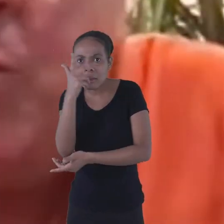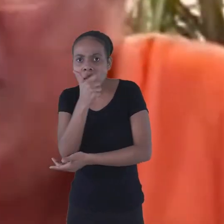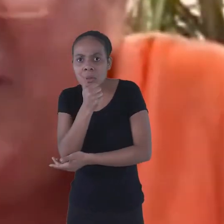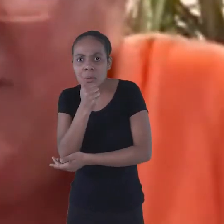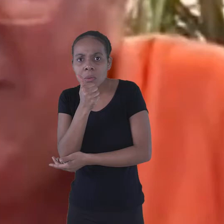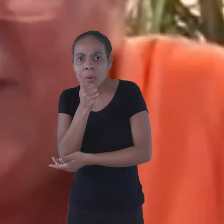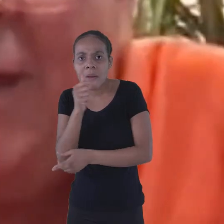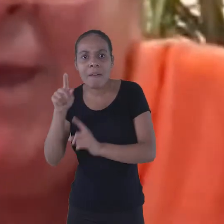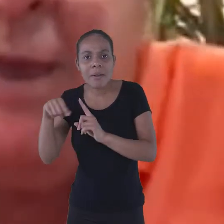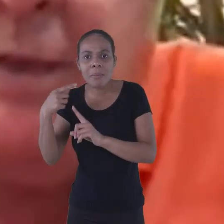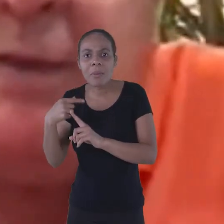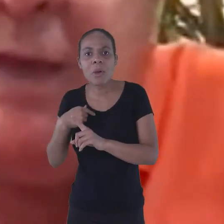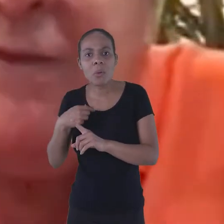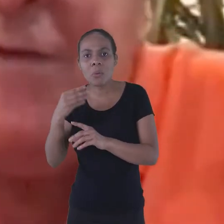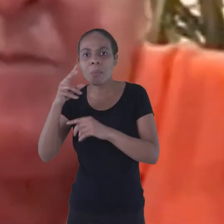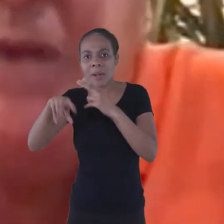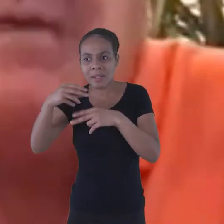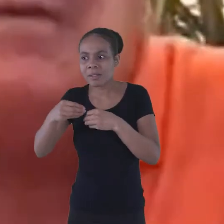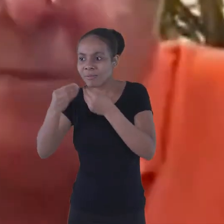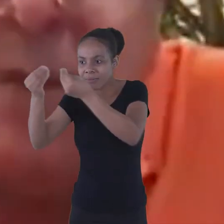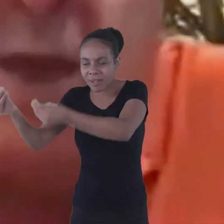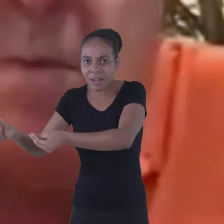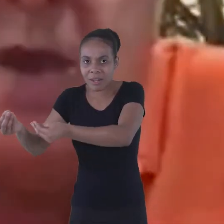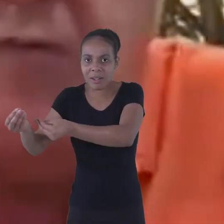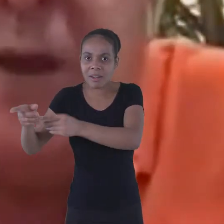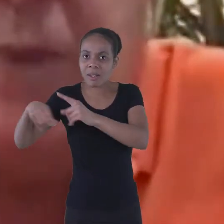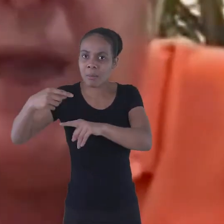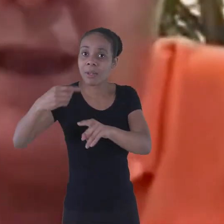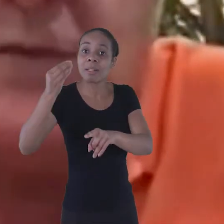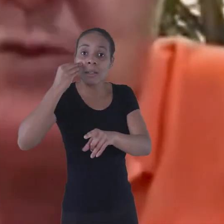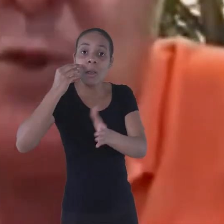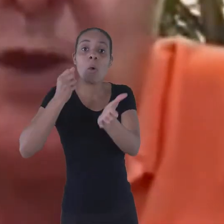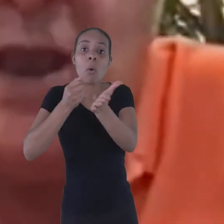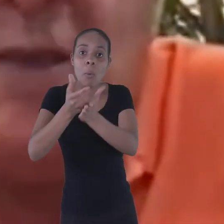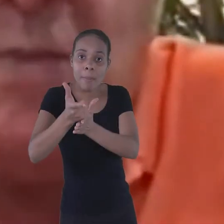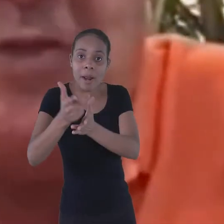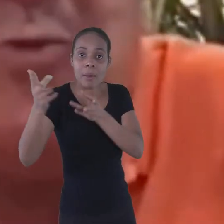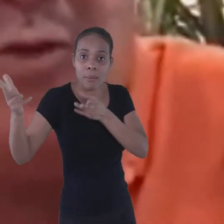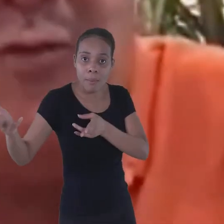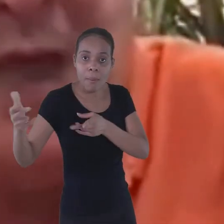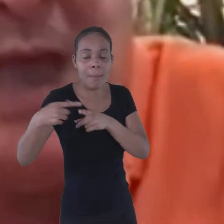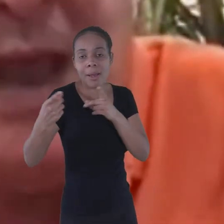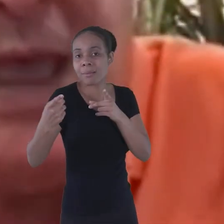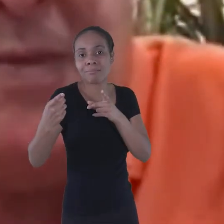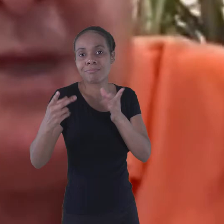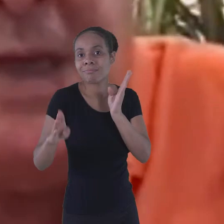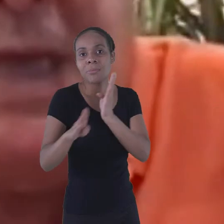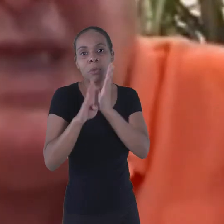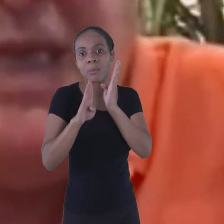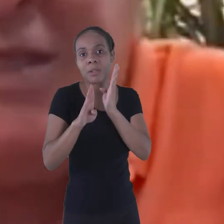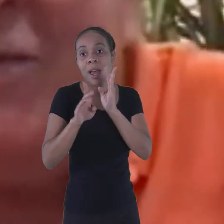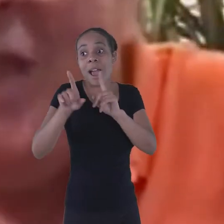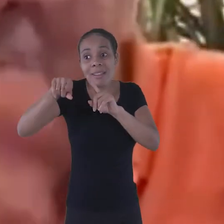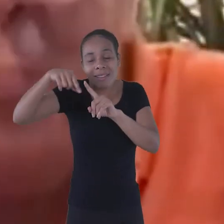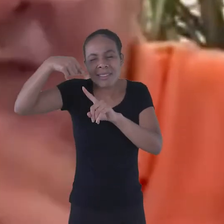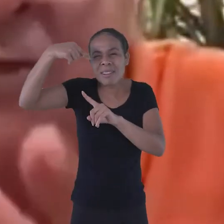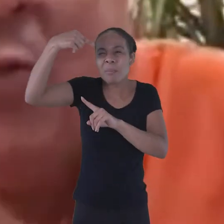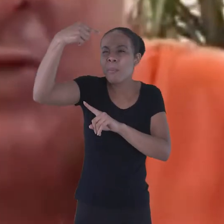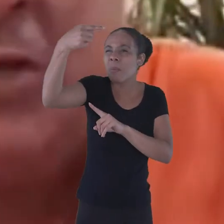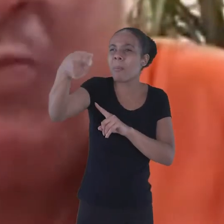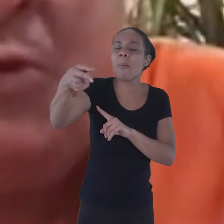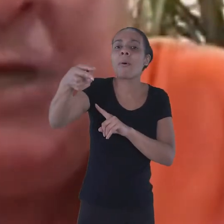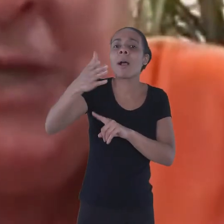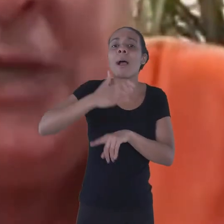tinha mais, e nunca mais achei. E recentemente a minha irmã, eu falei para ela essa história, ela me mandou e eu fiquei relendo. Então tem